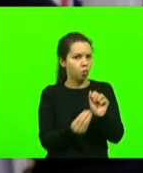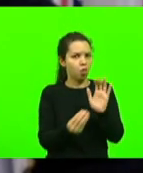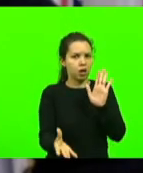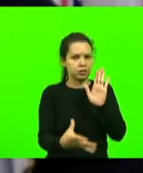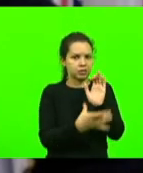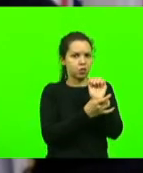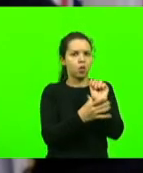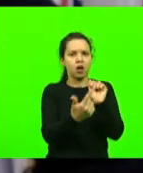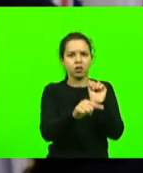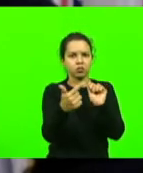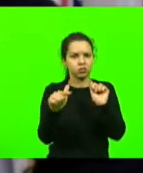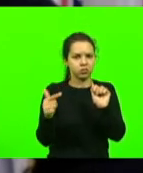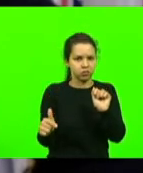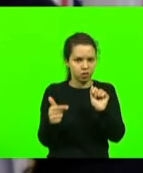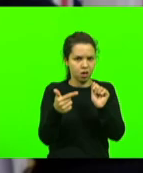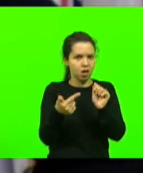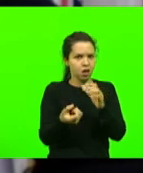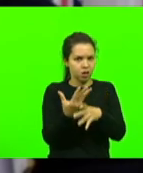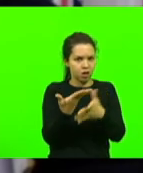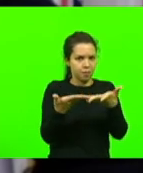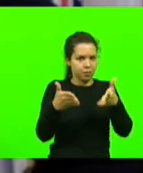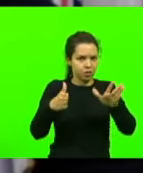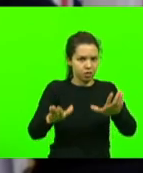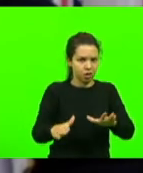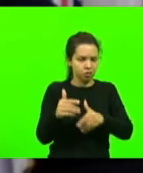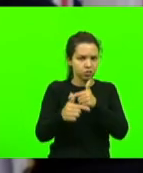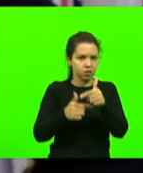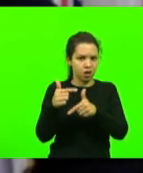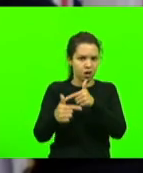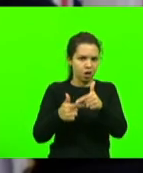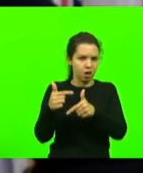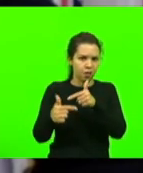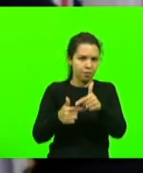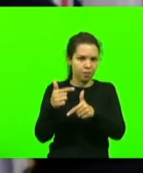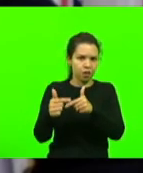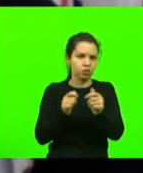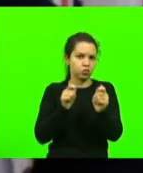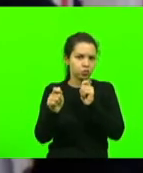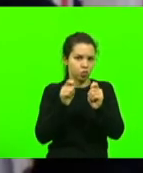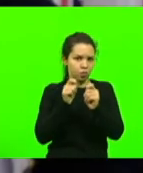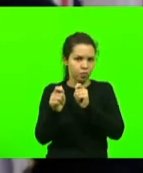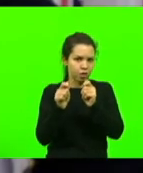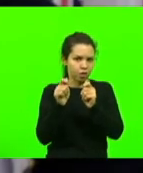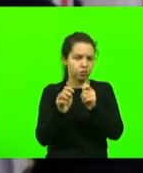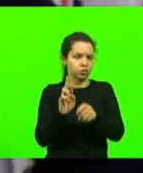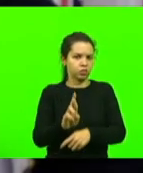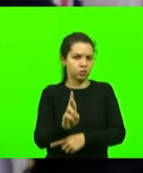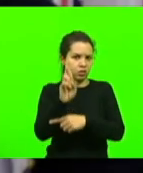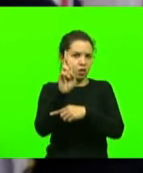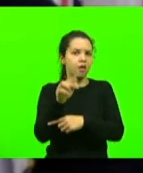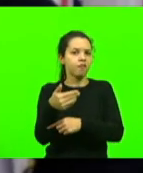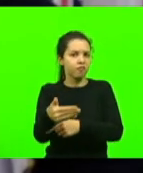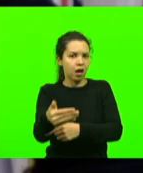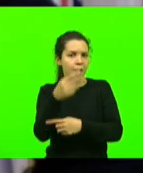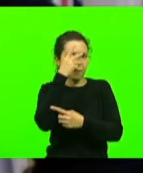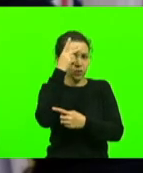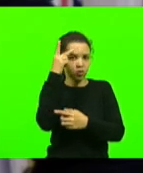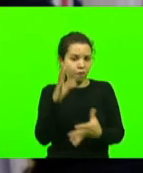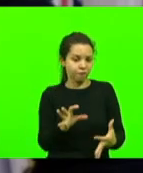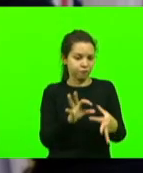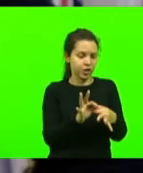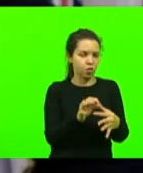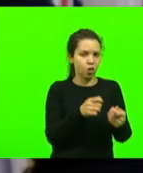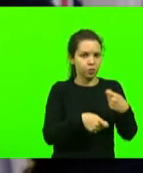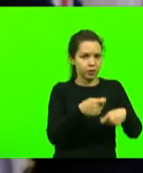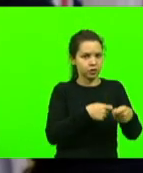com a criação ampliada de cargos de acionamento e liberar e poderão ser ocupados por pessoas sem vínculos com a